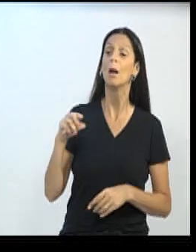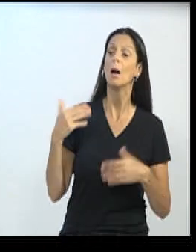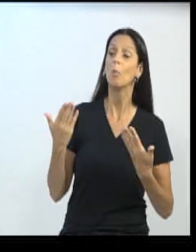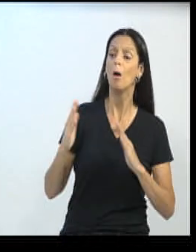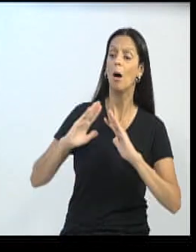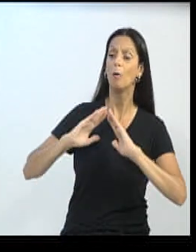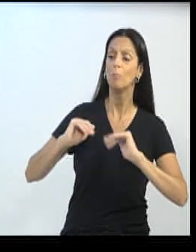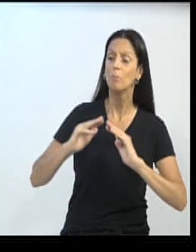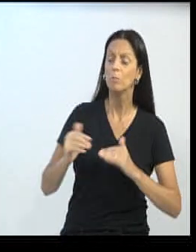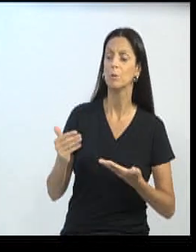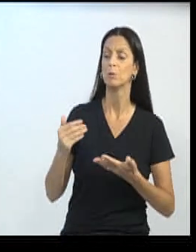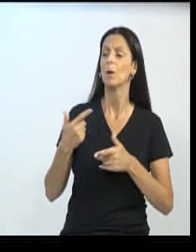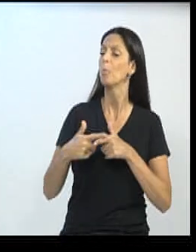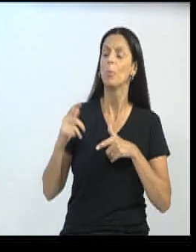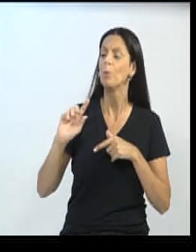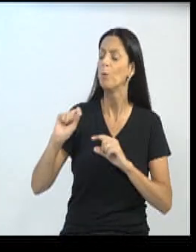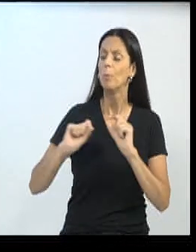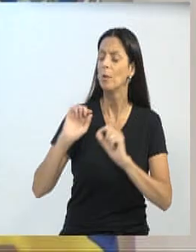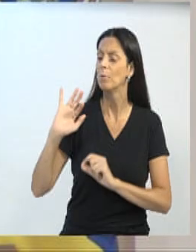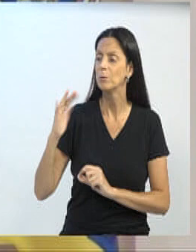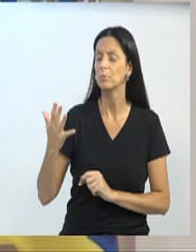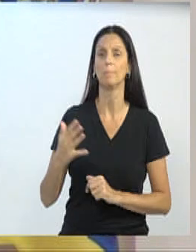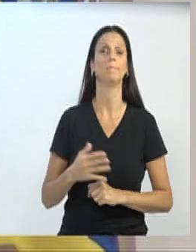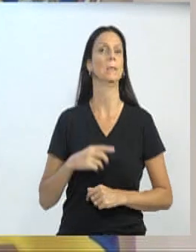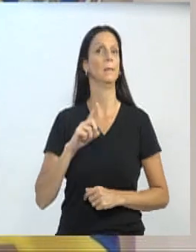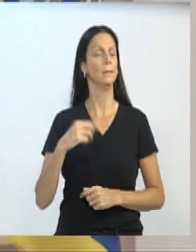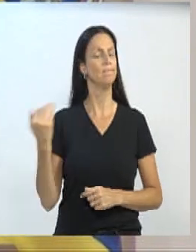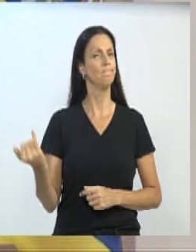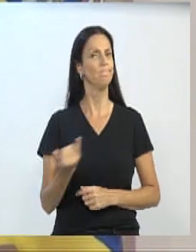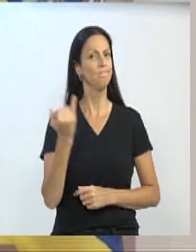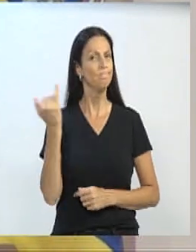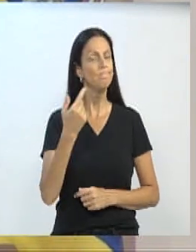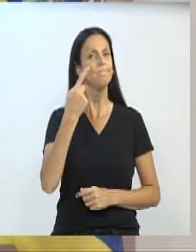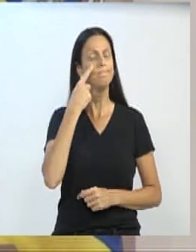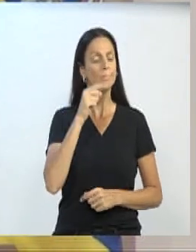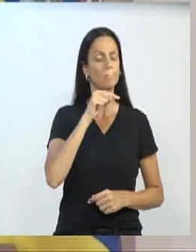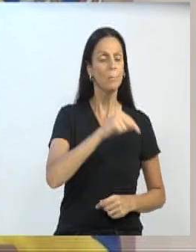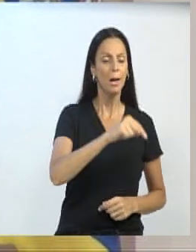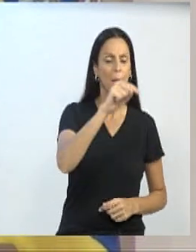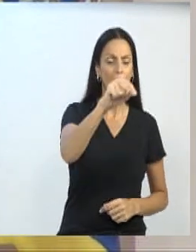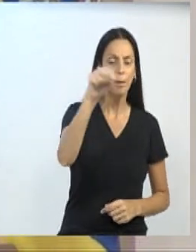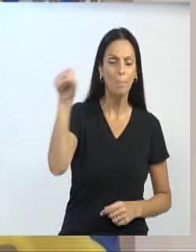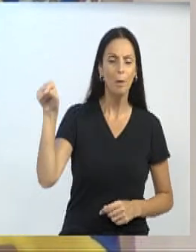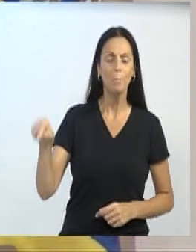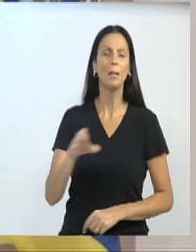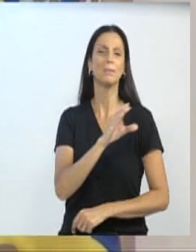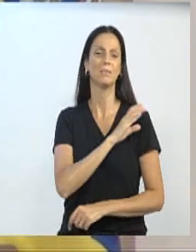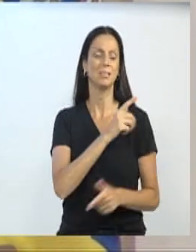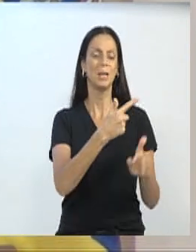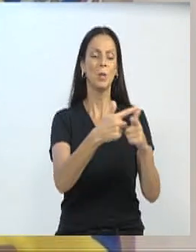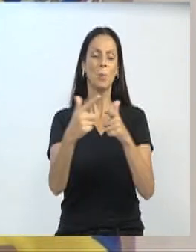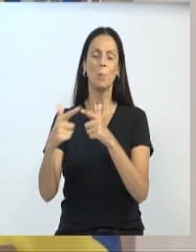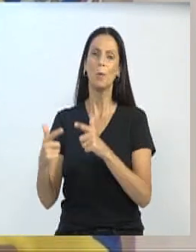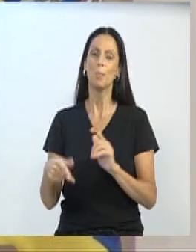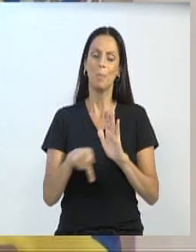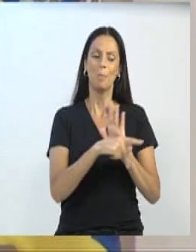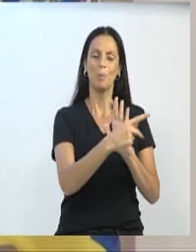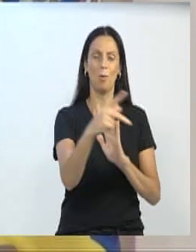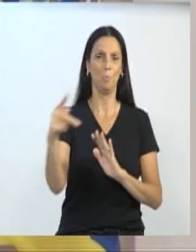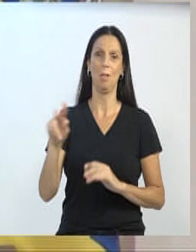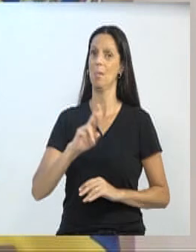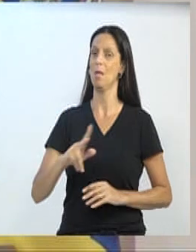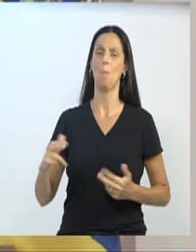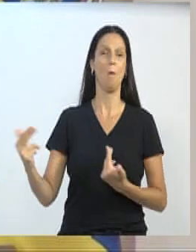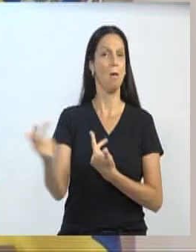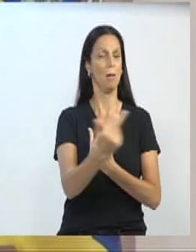é importante né é vereadora Ângela a gente observa que cada CEI tem uma peculiaridade é impressionante que a gente pensa que é que é tudo igual não é